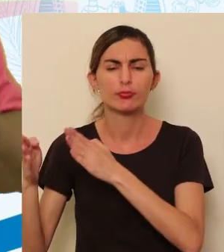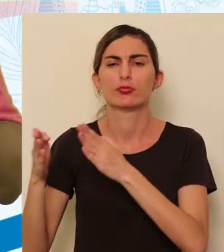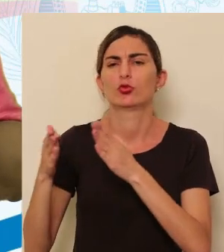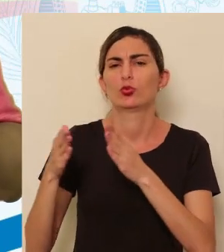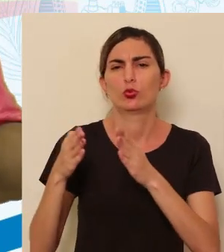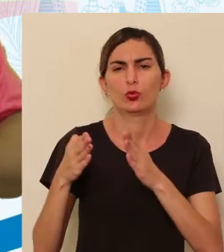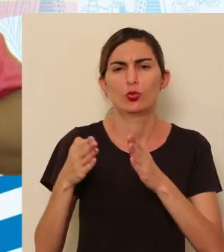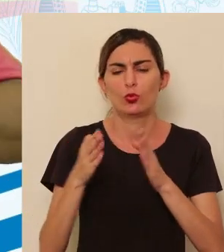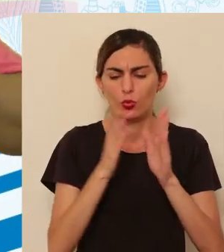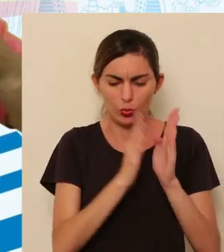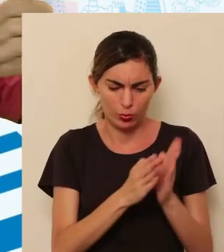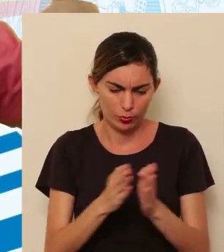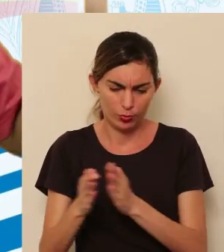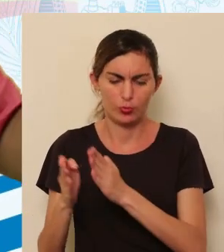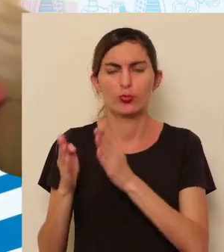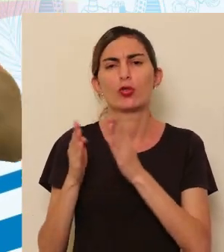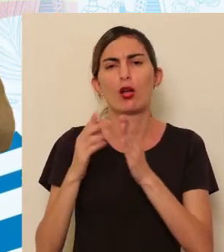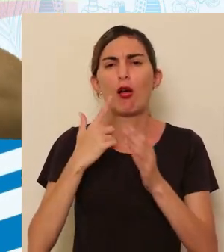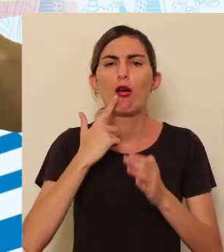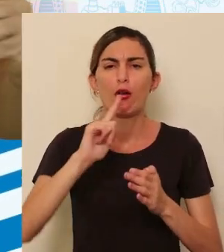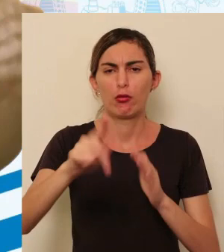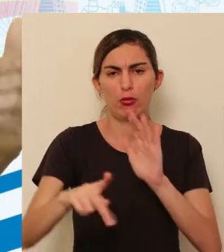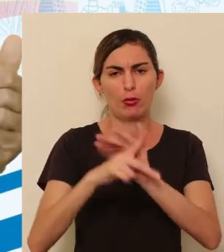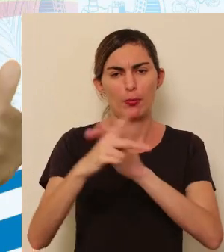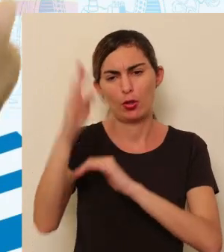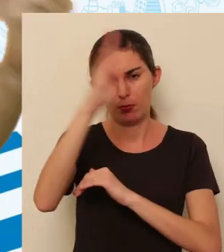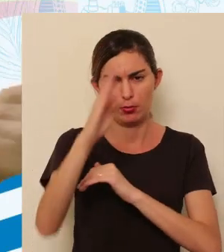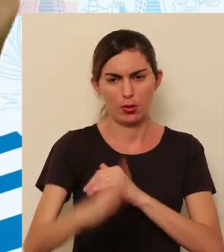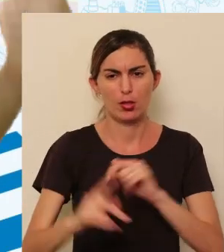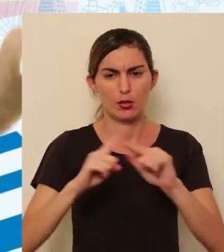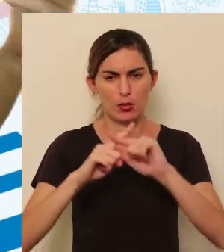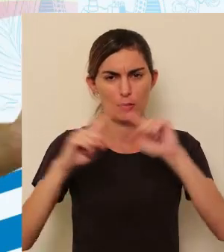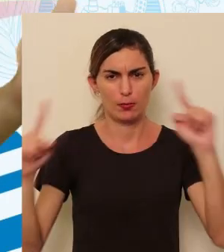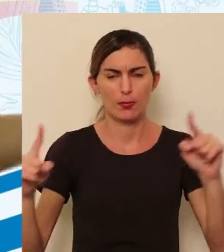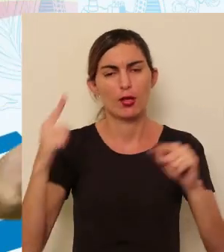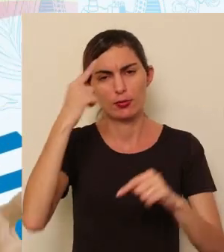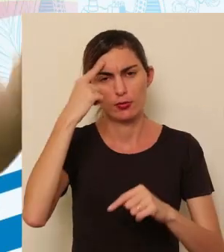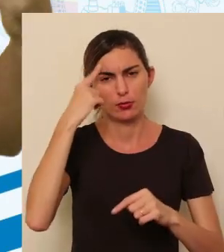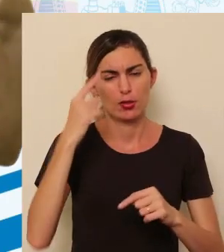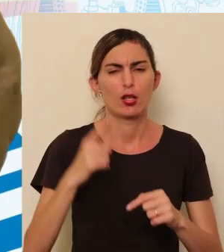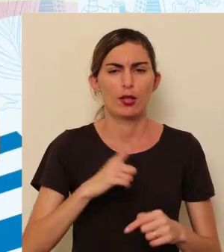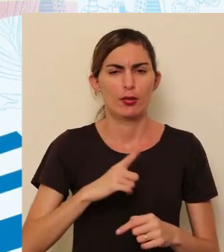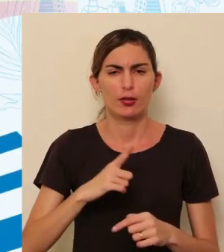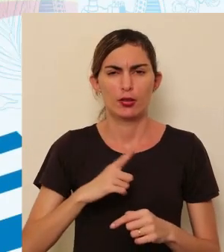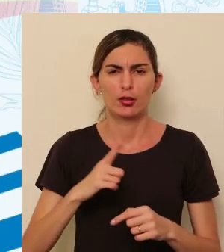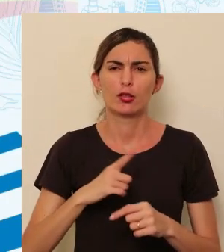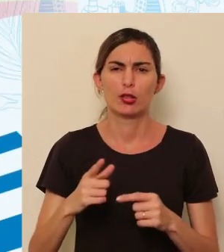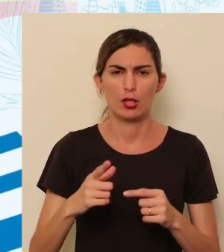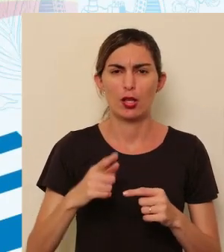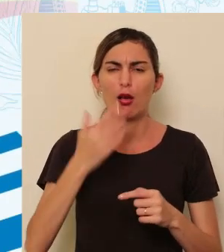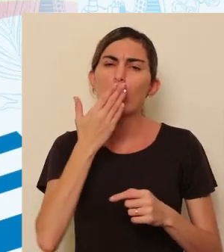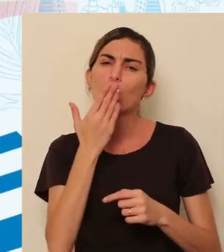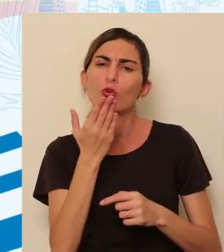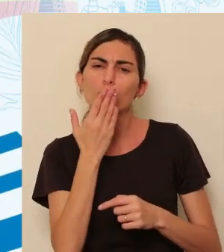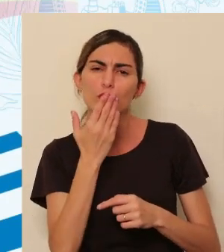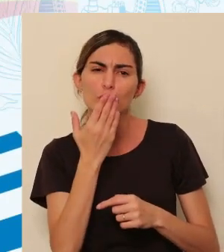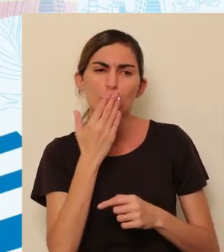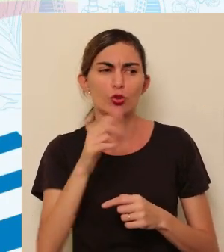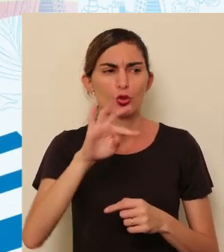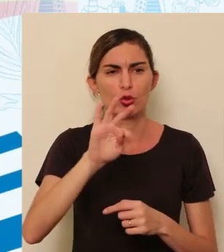organizaram uma língua própria no Brasil, mas eles levaram em consideração o que tínhamos do legado indígena,